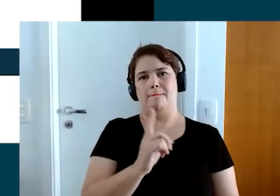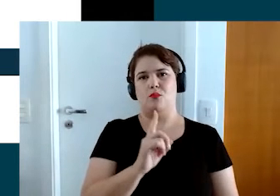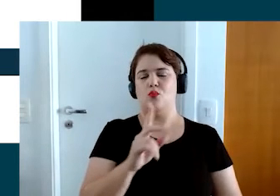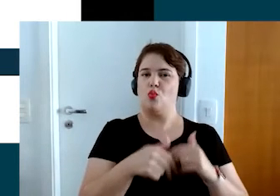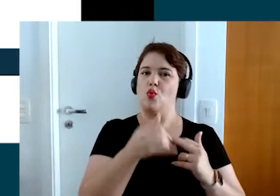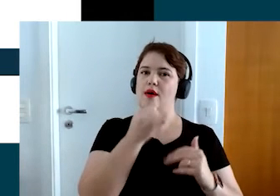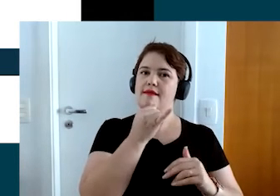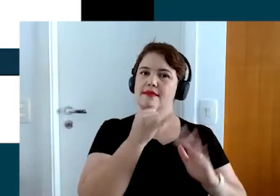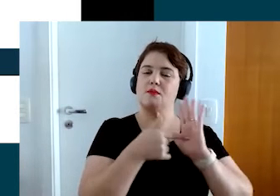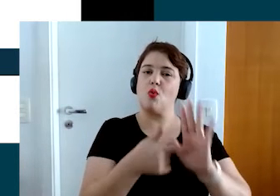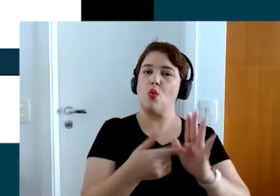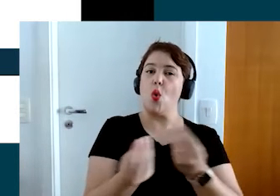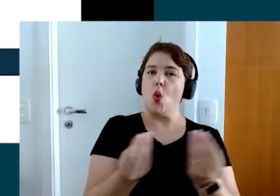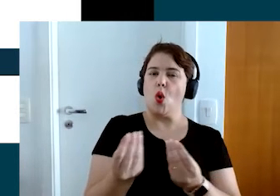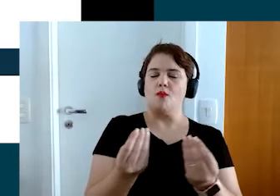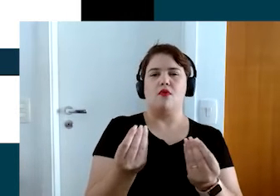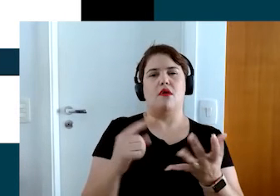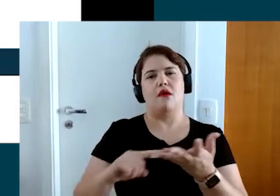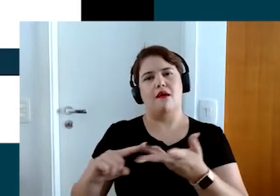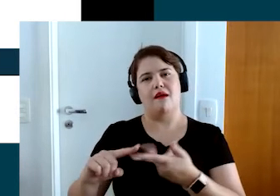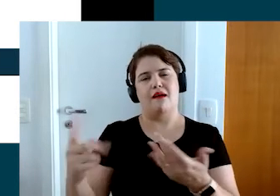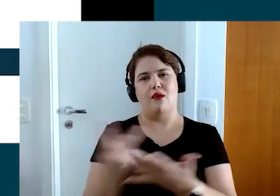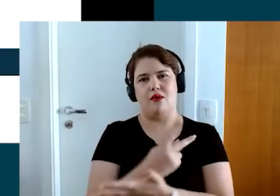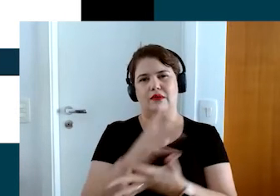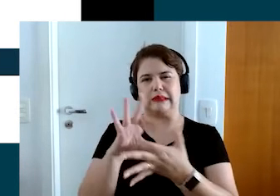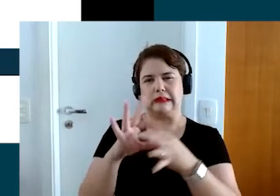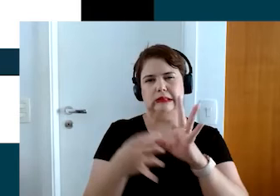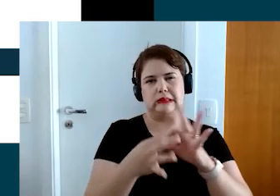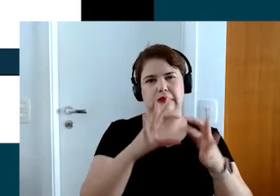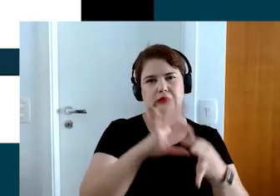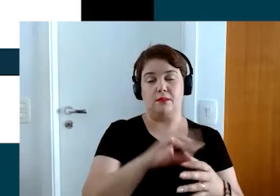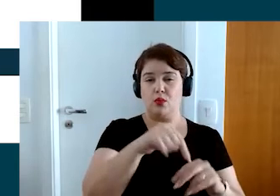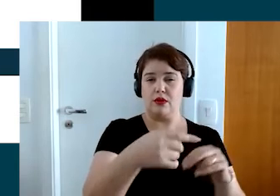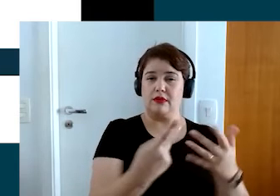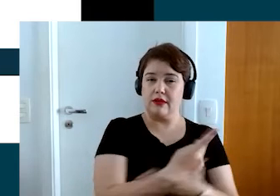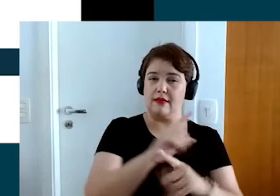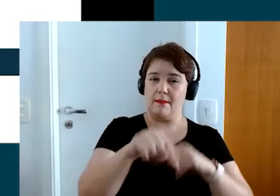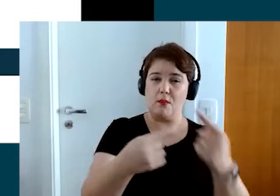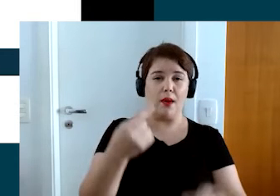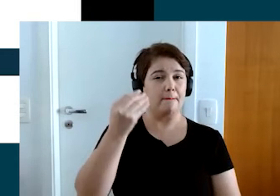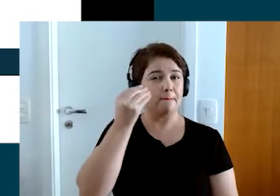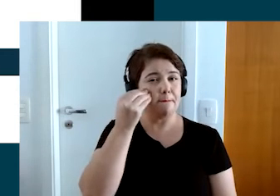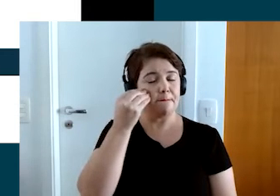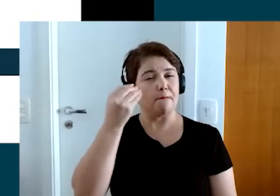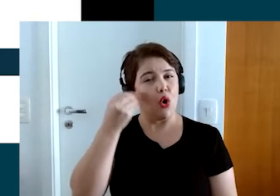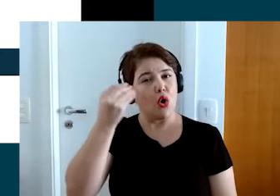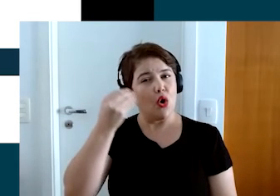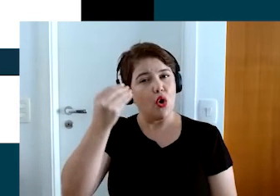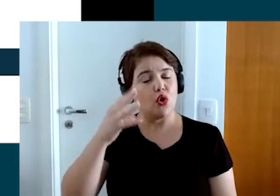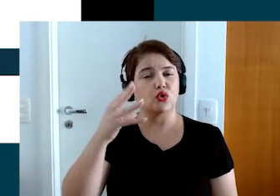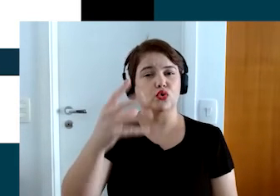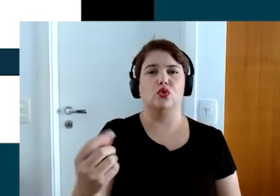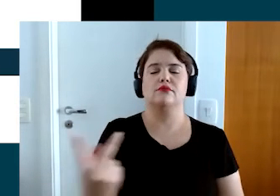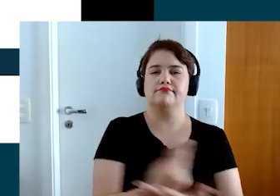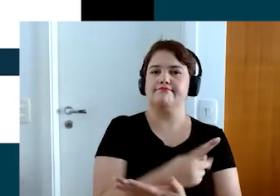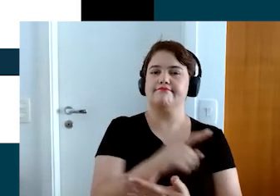de como essa roda gira. E aí, depois de testar e validar essas hipóteses de forma fácil, a gente pode definir um MVP ali, né, que é uma fatia